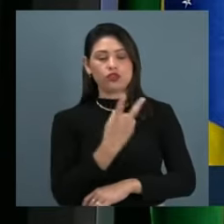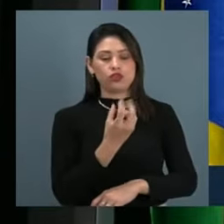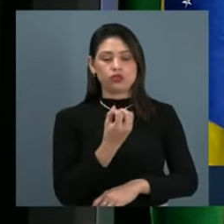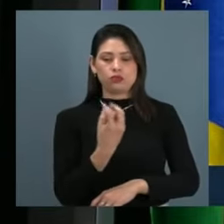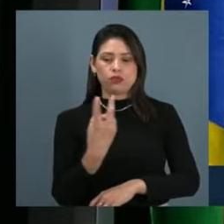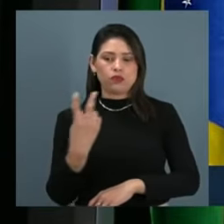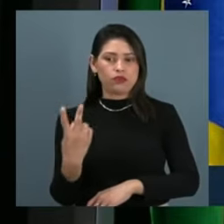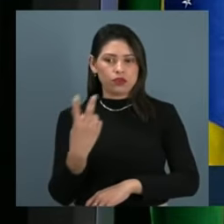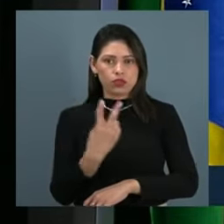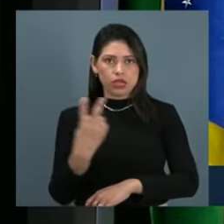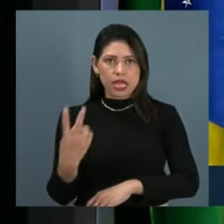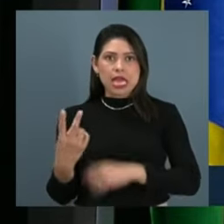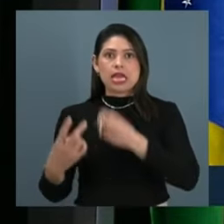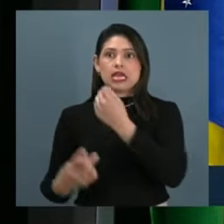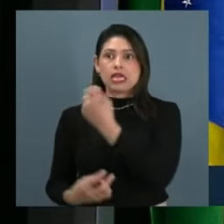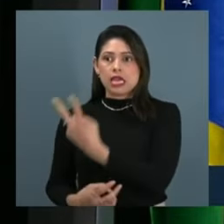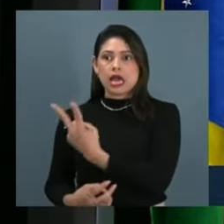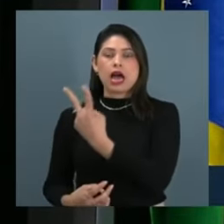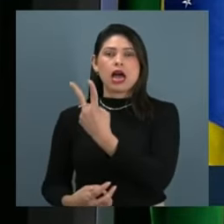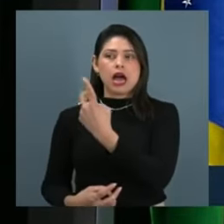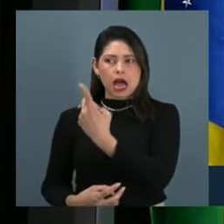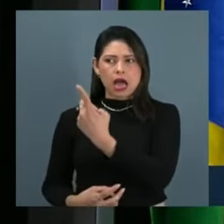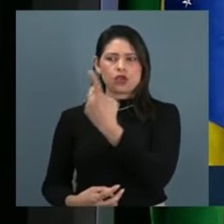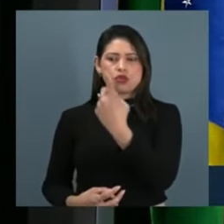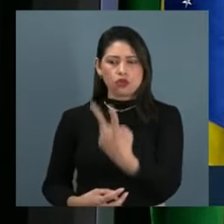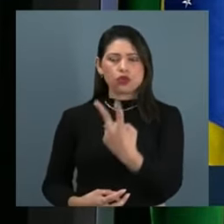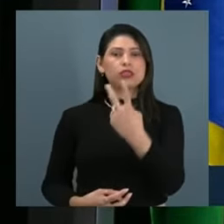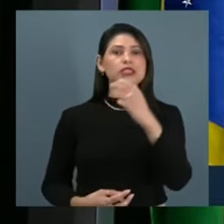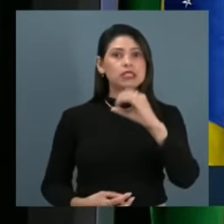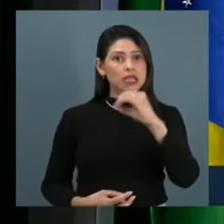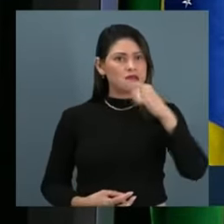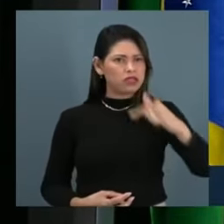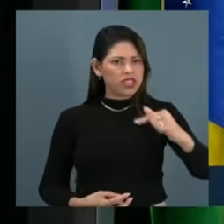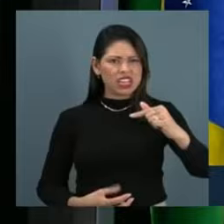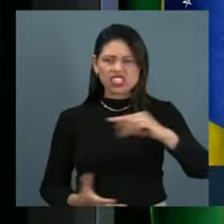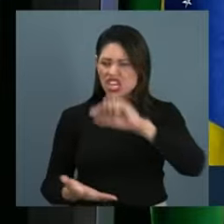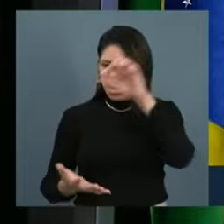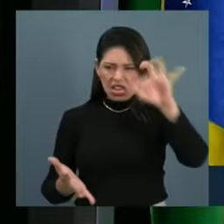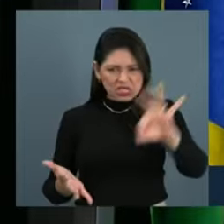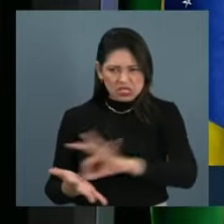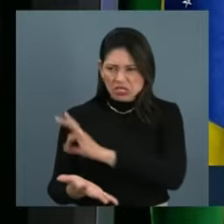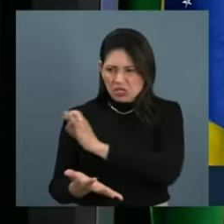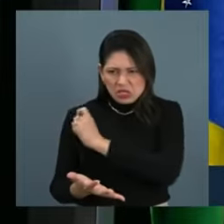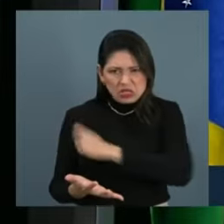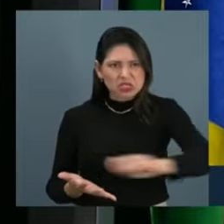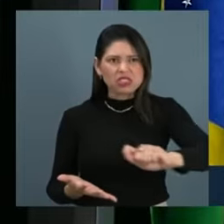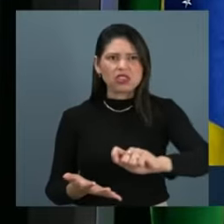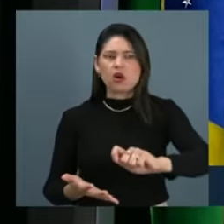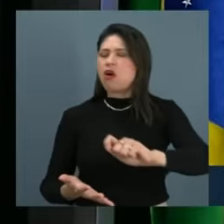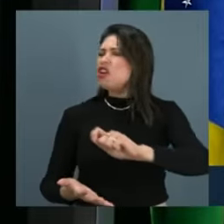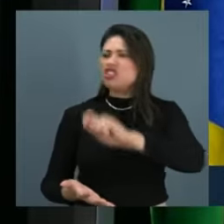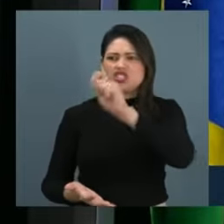a 1207 de 2025. Ele deu uma canetada geral pró-morte.